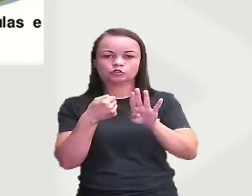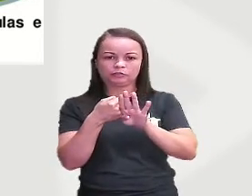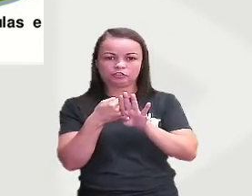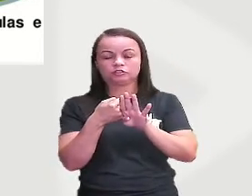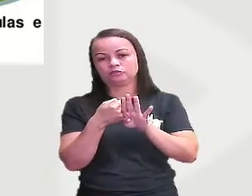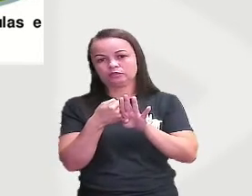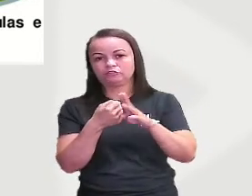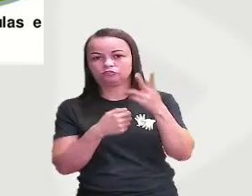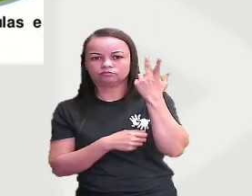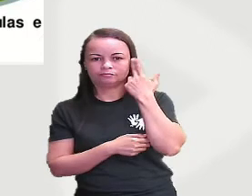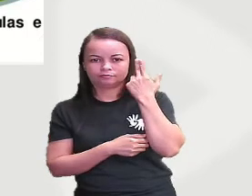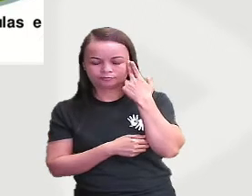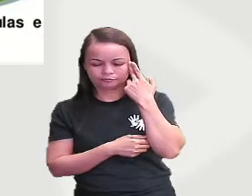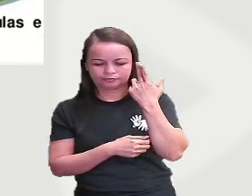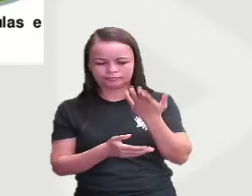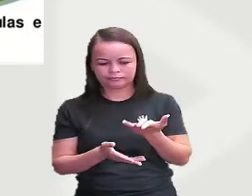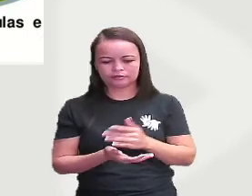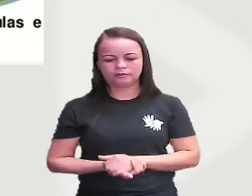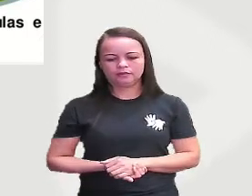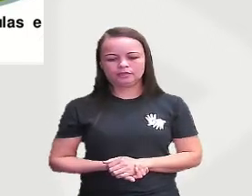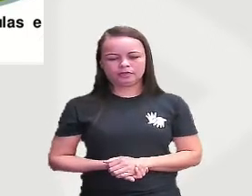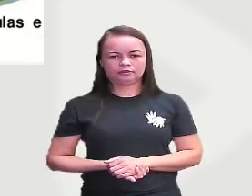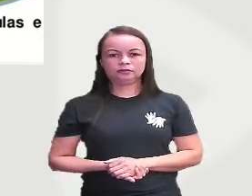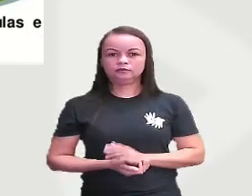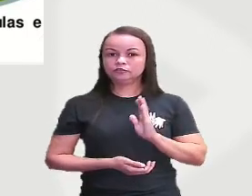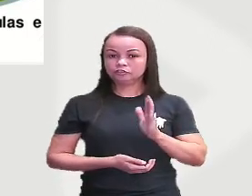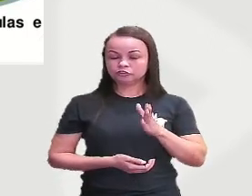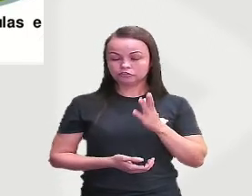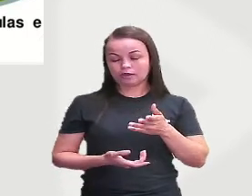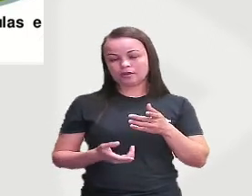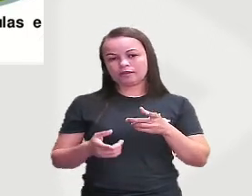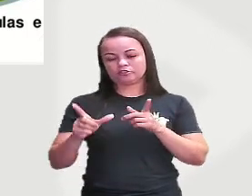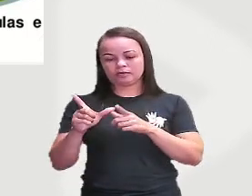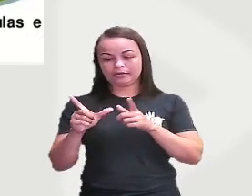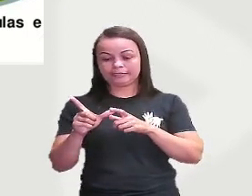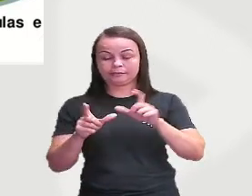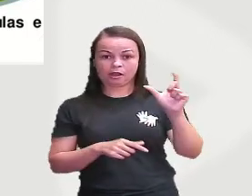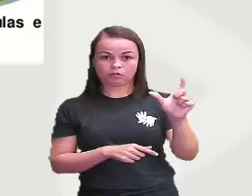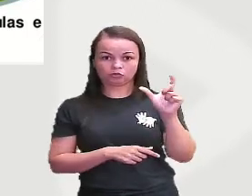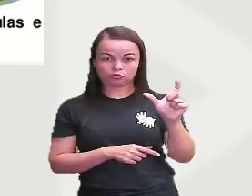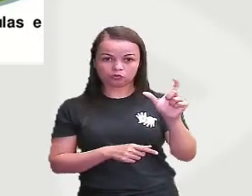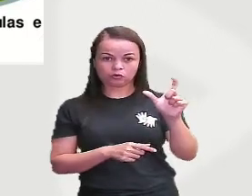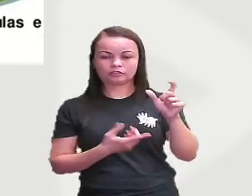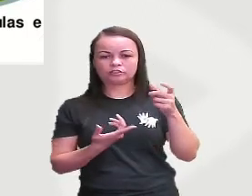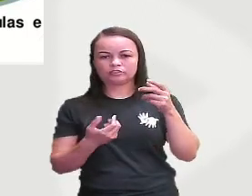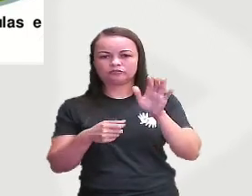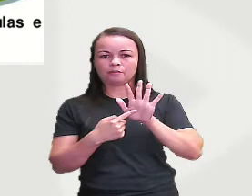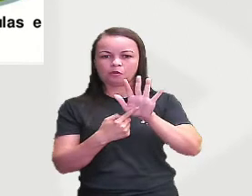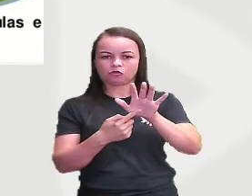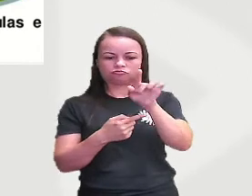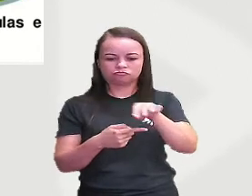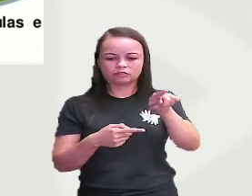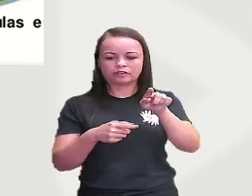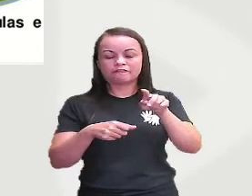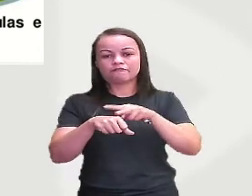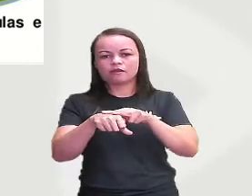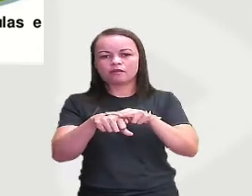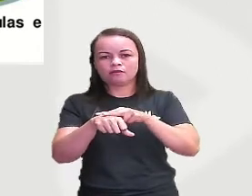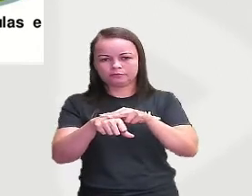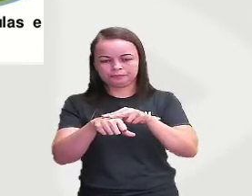substantivos comuns. Já as letras maiúsculas a gente vai destacar de verde. Temos aqui,